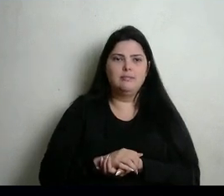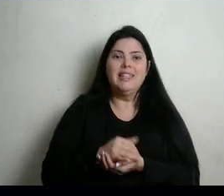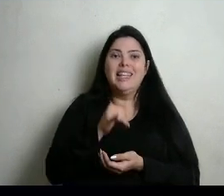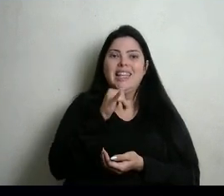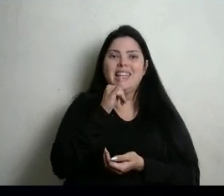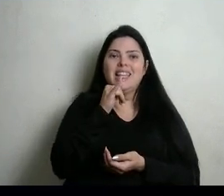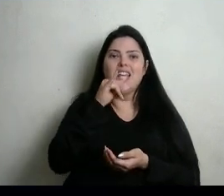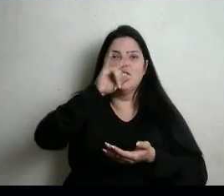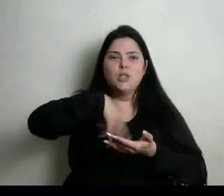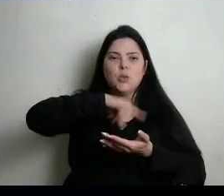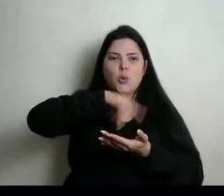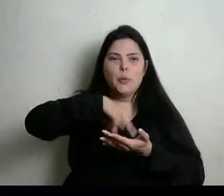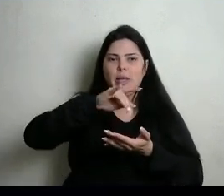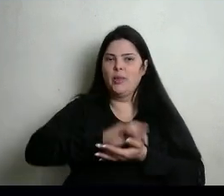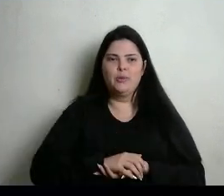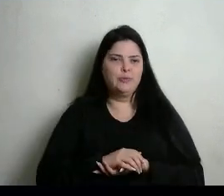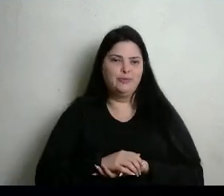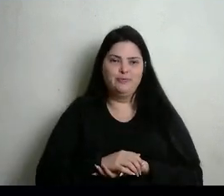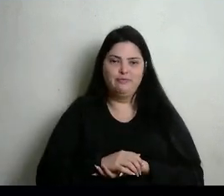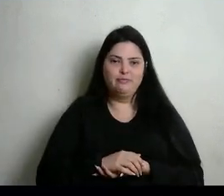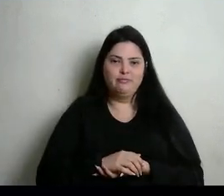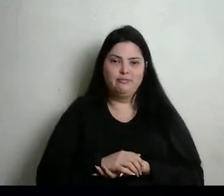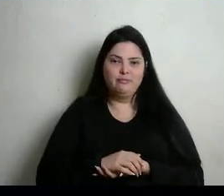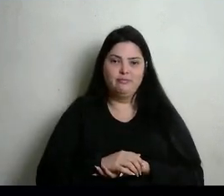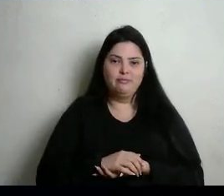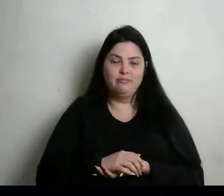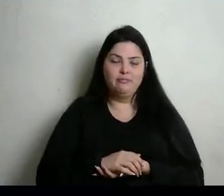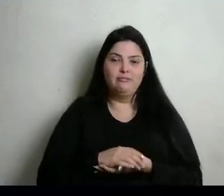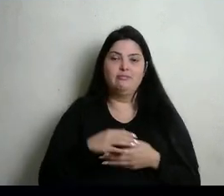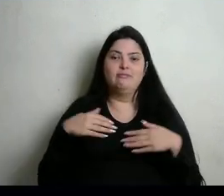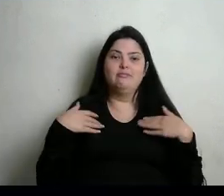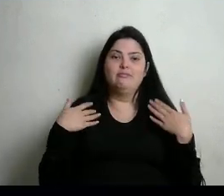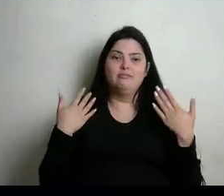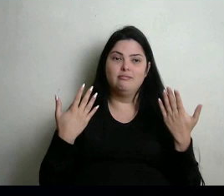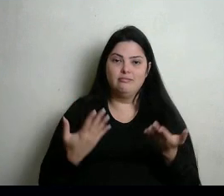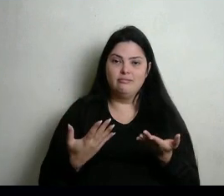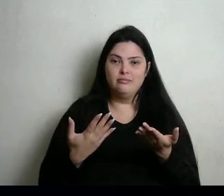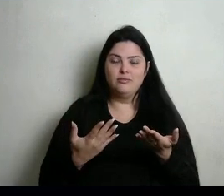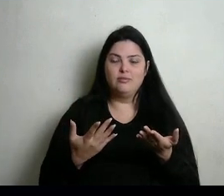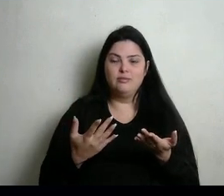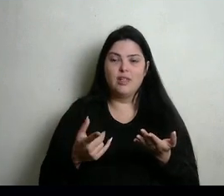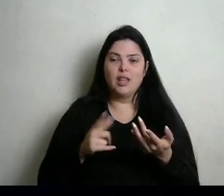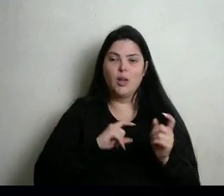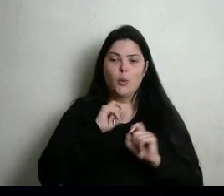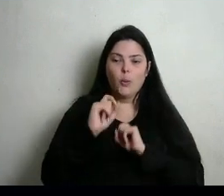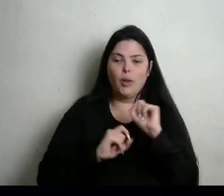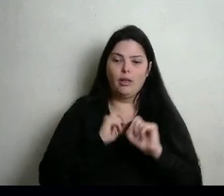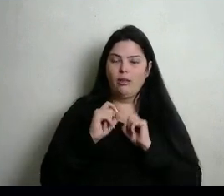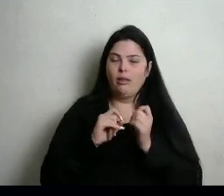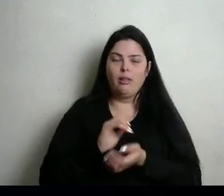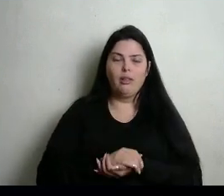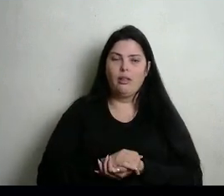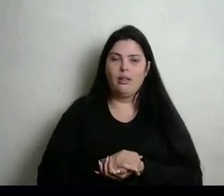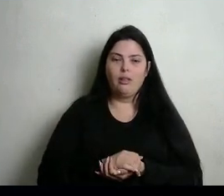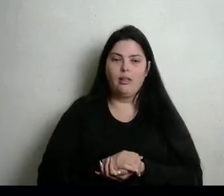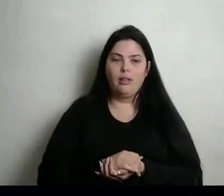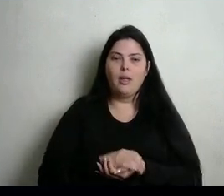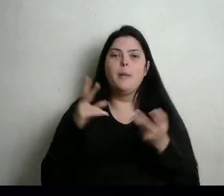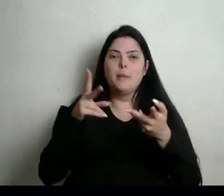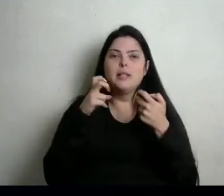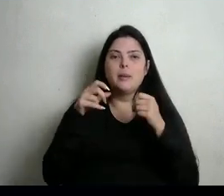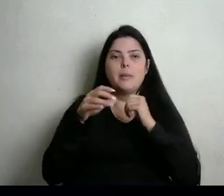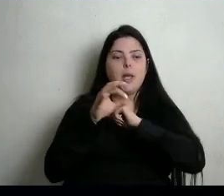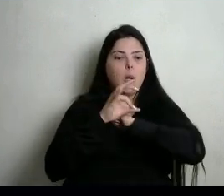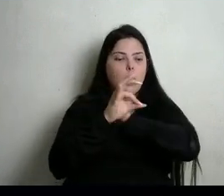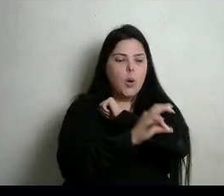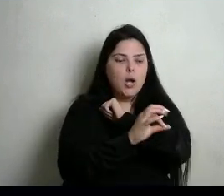documentação. A gente já tem, né? A gente vê muito código por aí que não tem